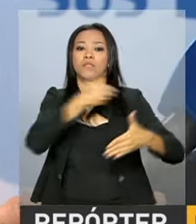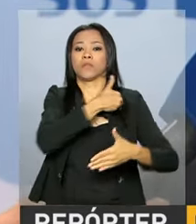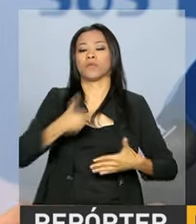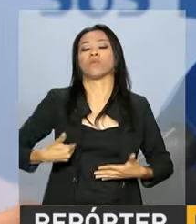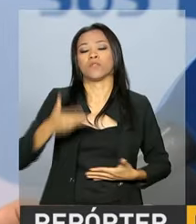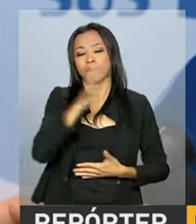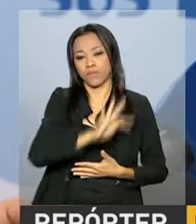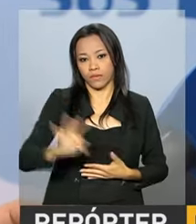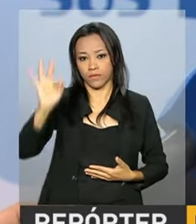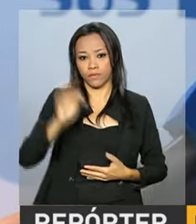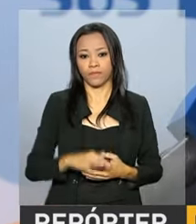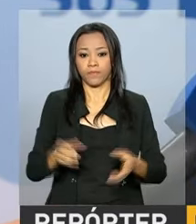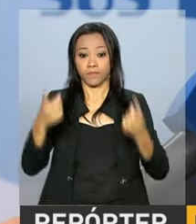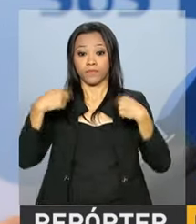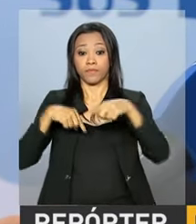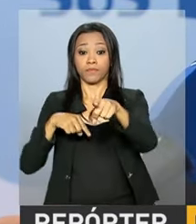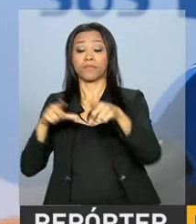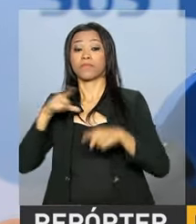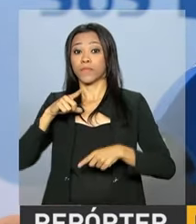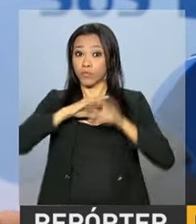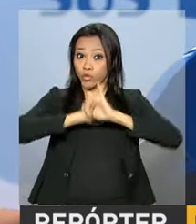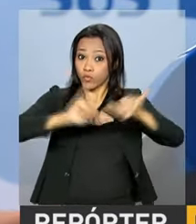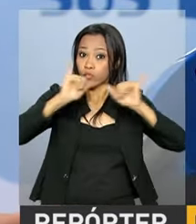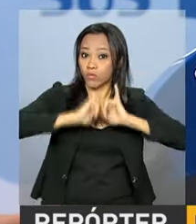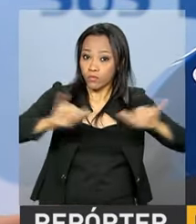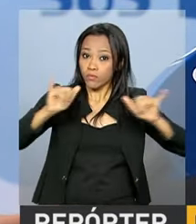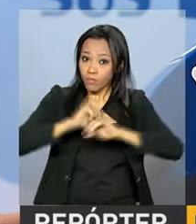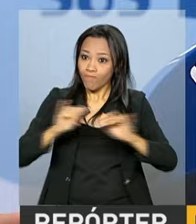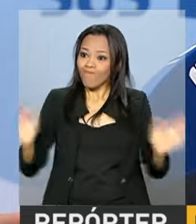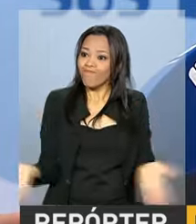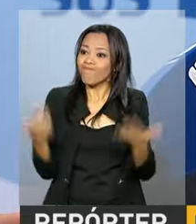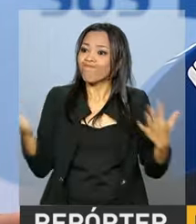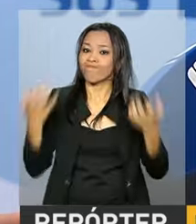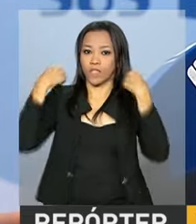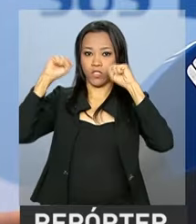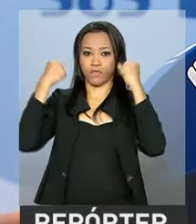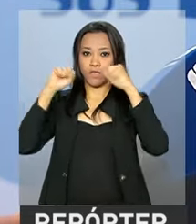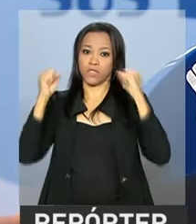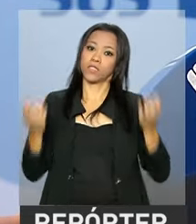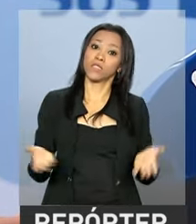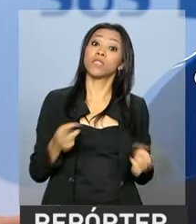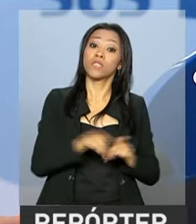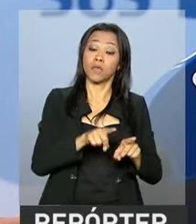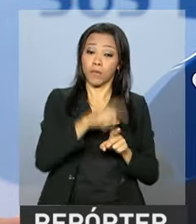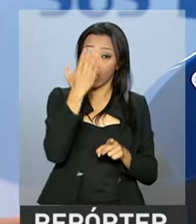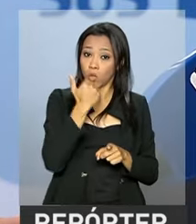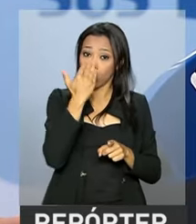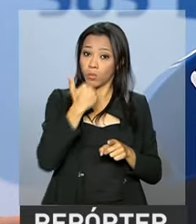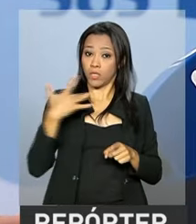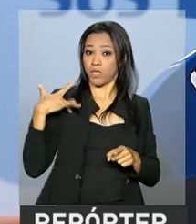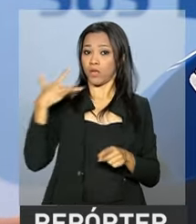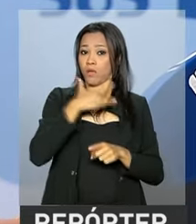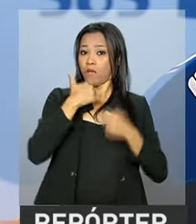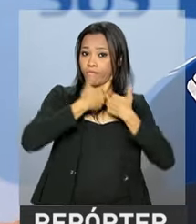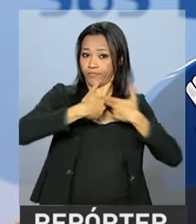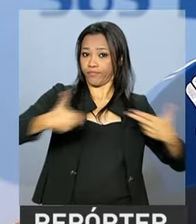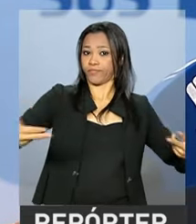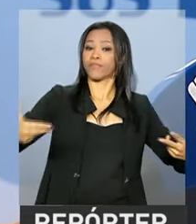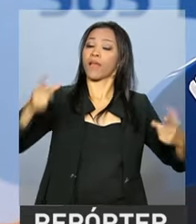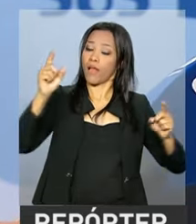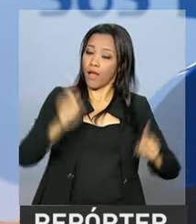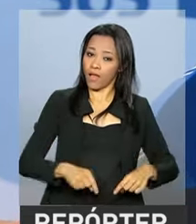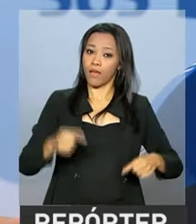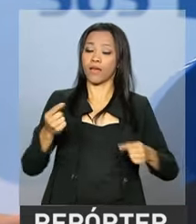fazer campanhas de atividade física e alimentação saudável, que são os pontos que